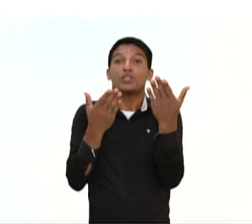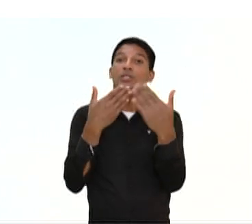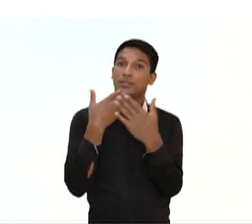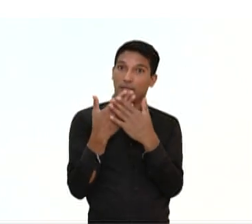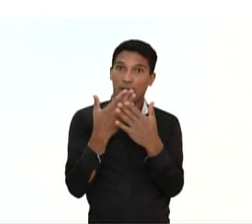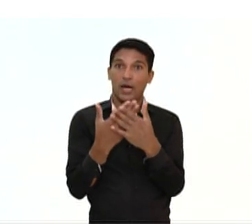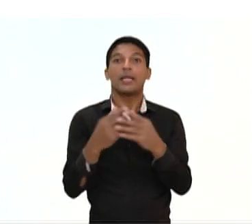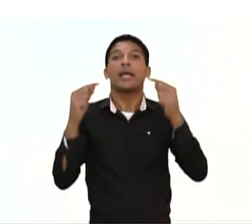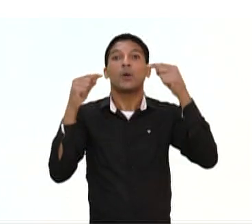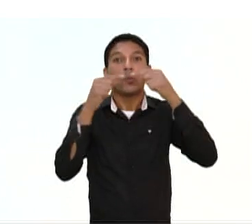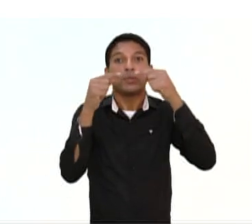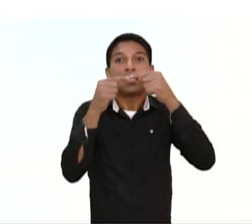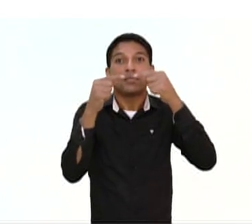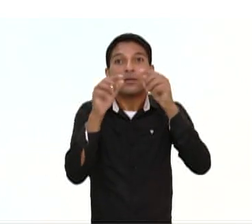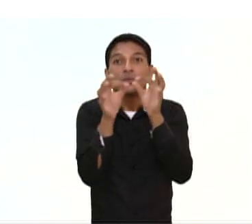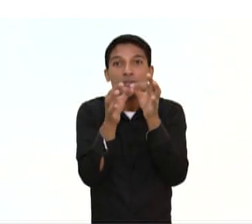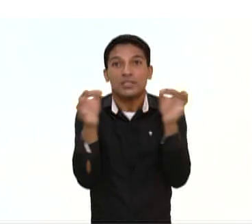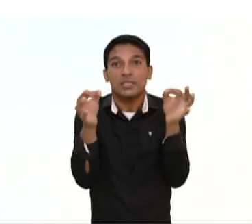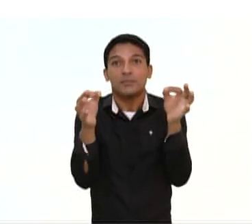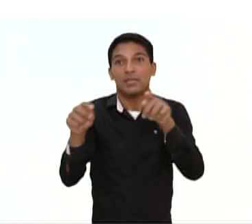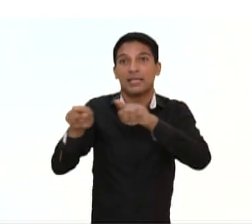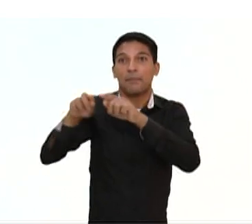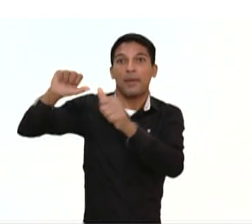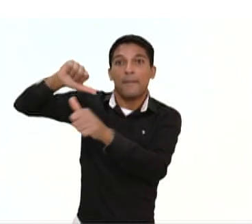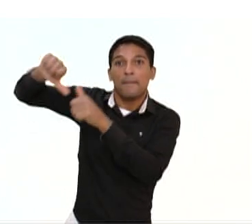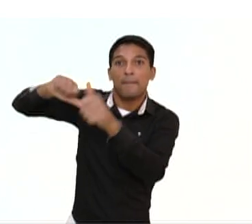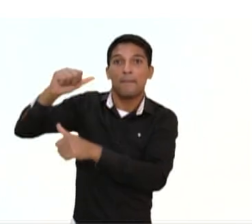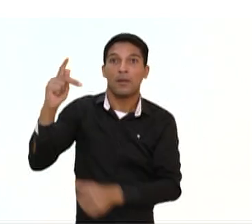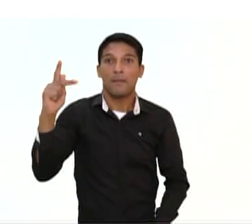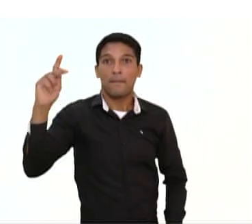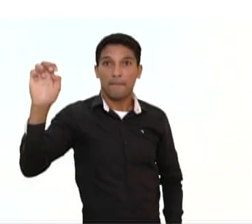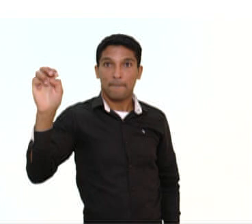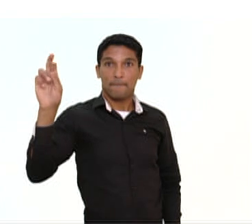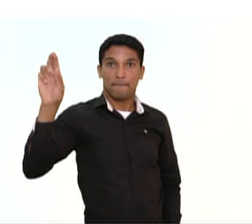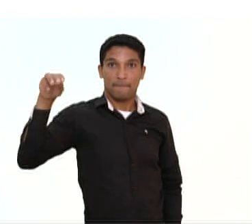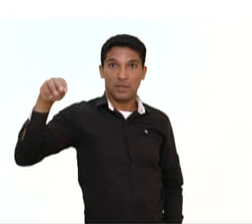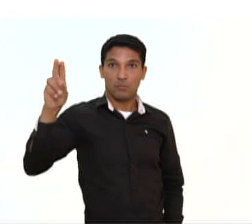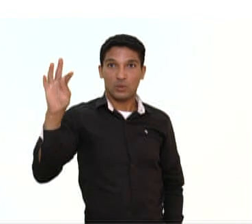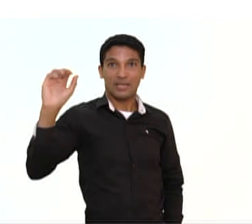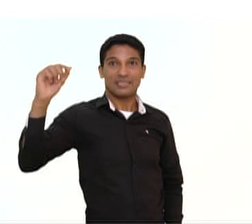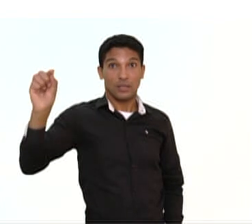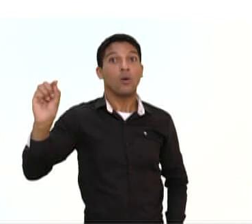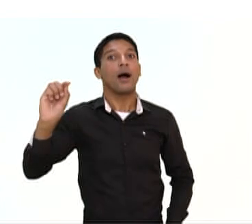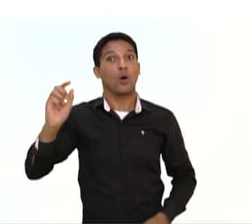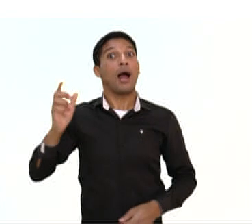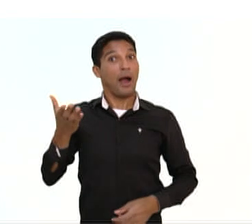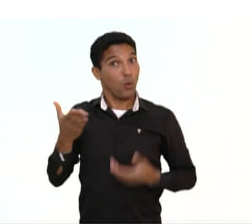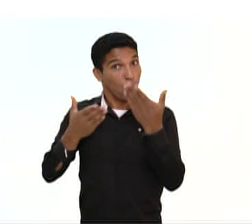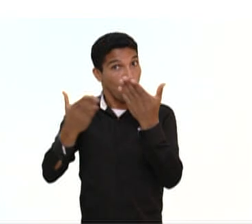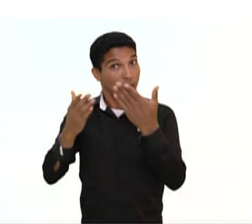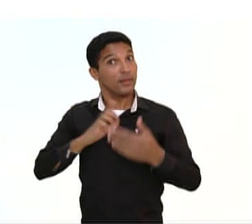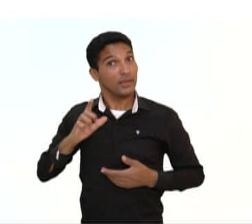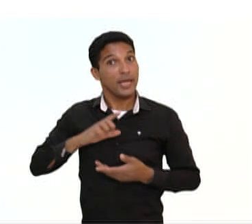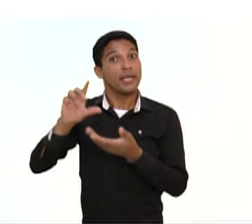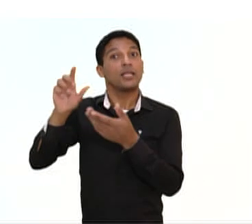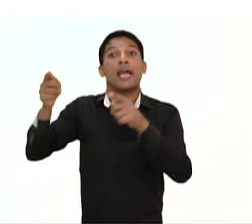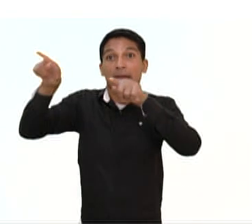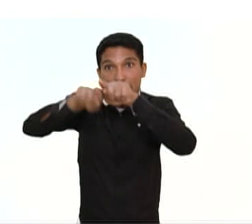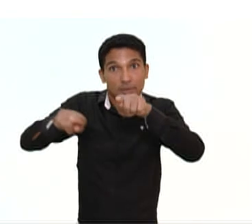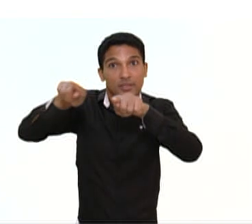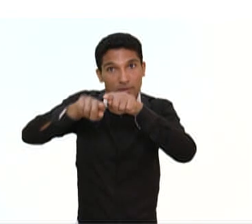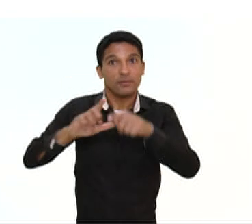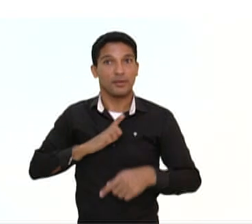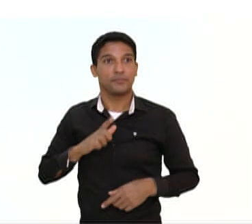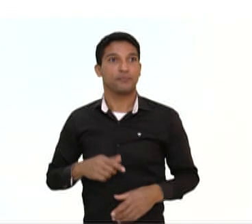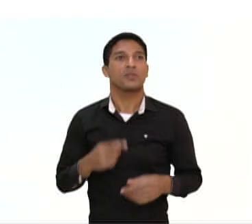combinação simples e permutação com repetição, tá? Então, vamos lá. A combinação simples de n